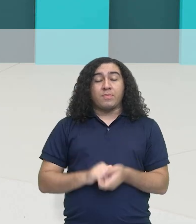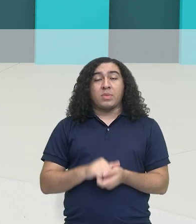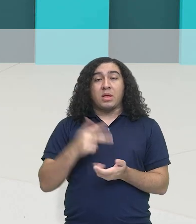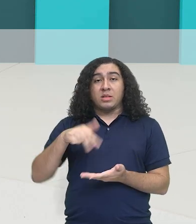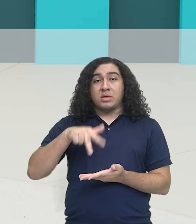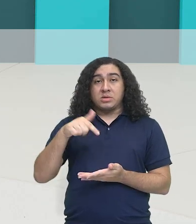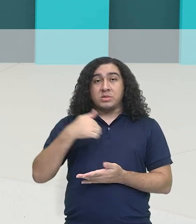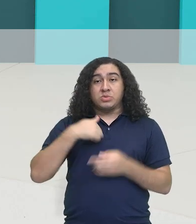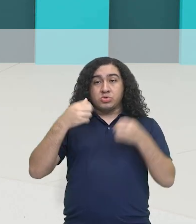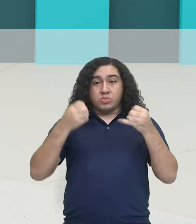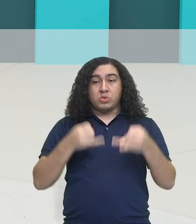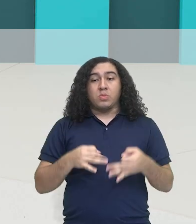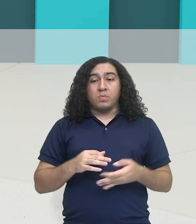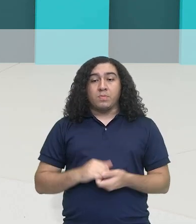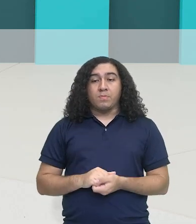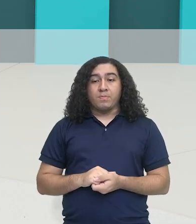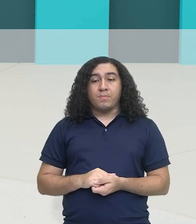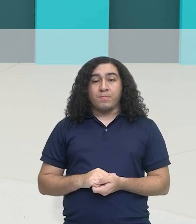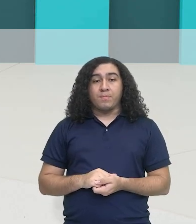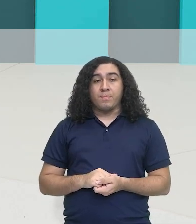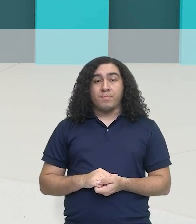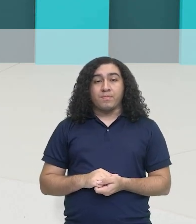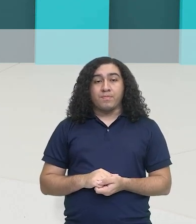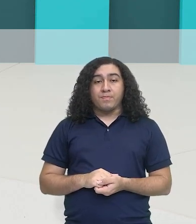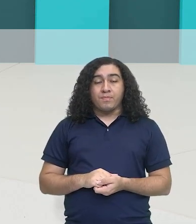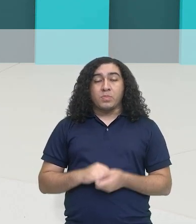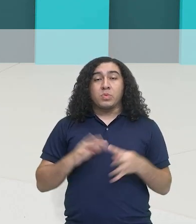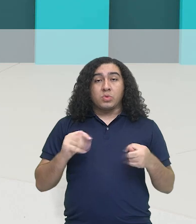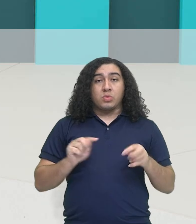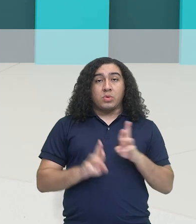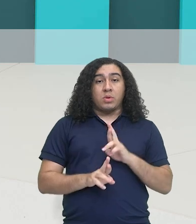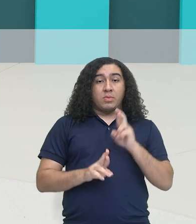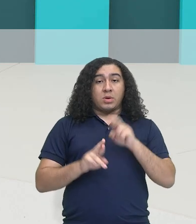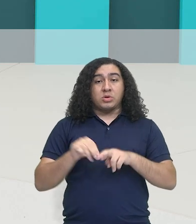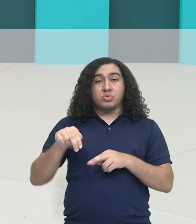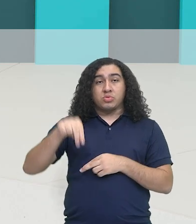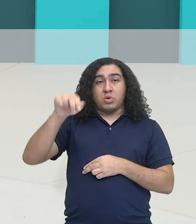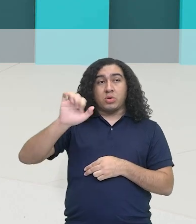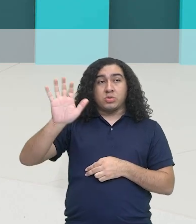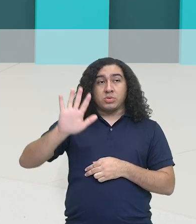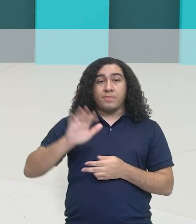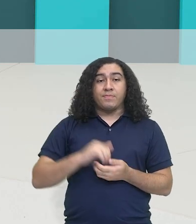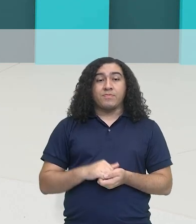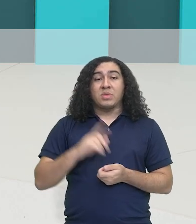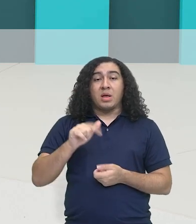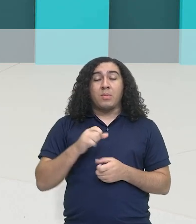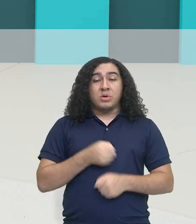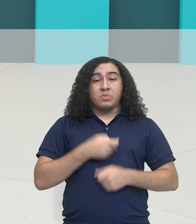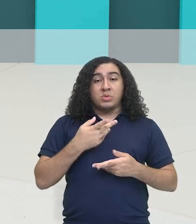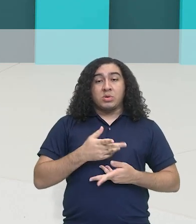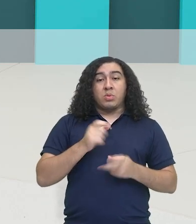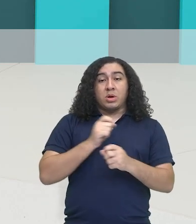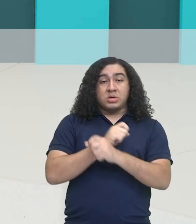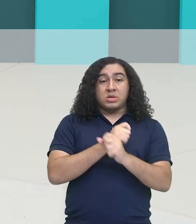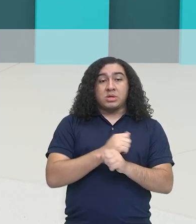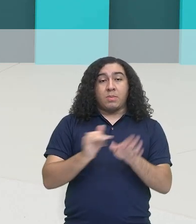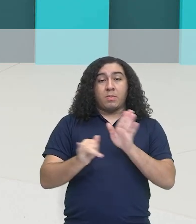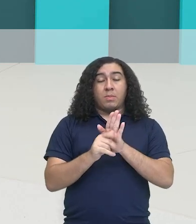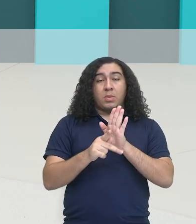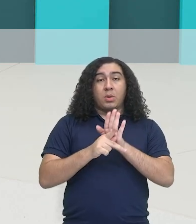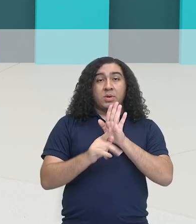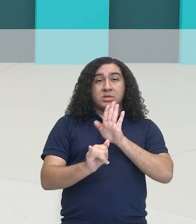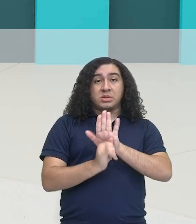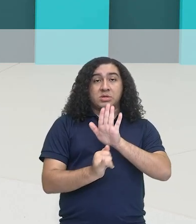que eu estou falando, que eu estou citando para vocês, né? Tudo relacionado à região norte. É uma expressão da resistência e da identidade do